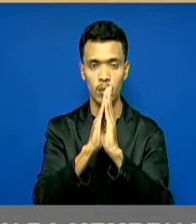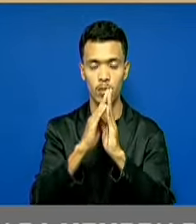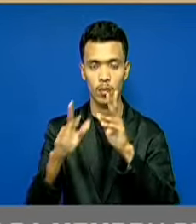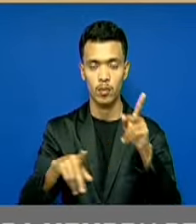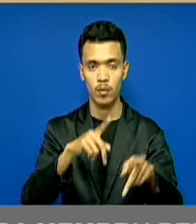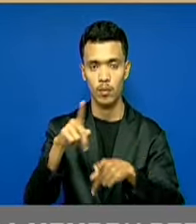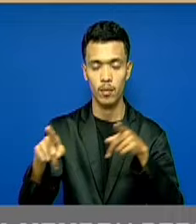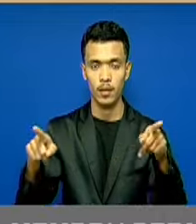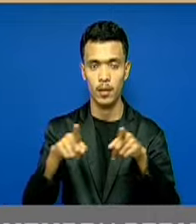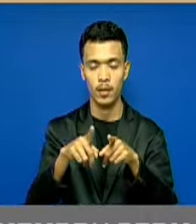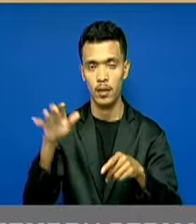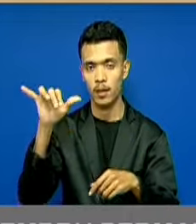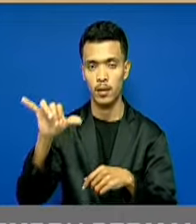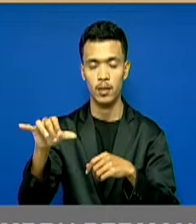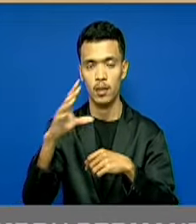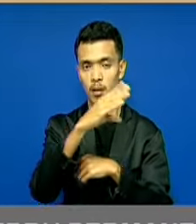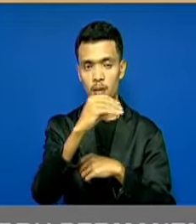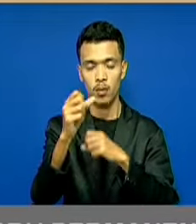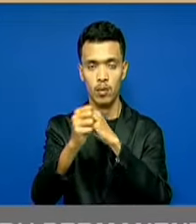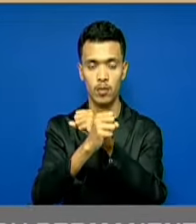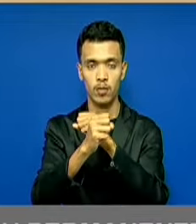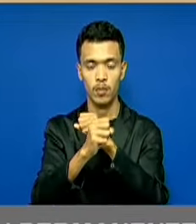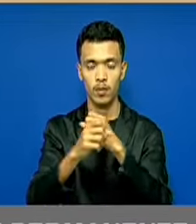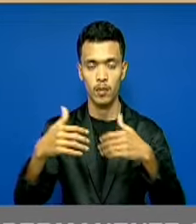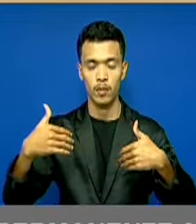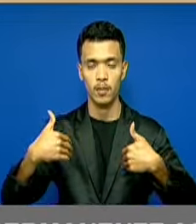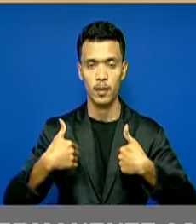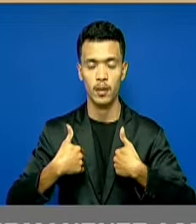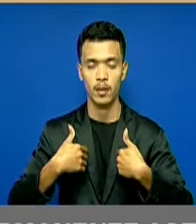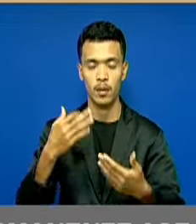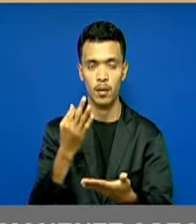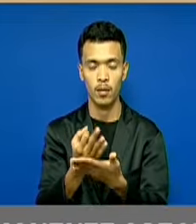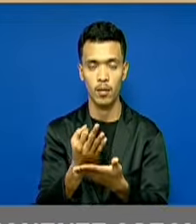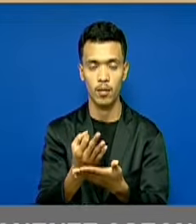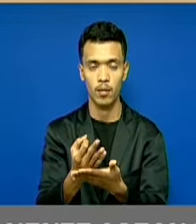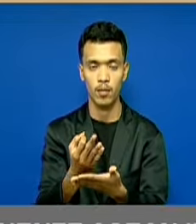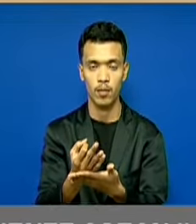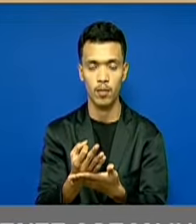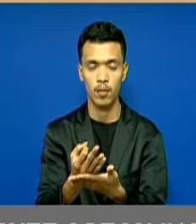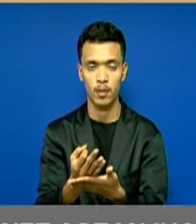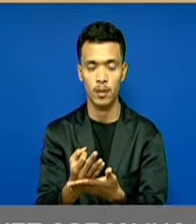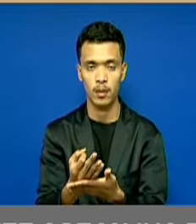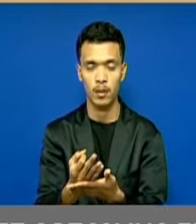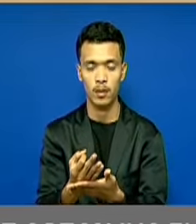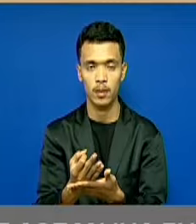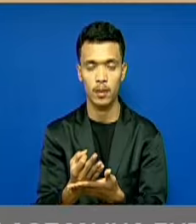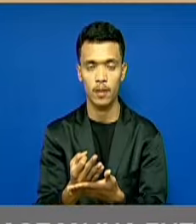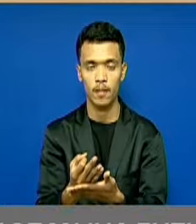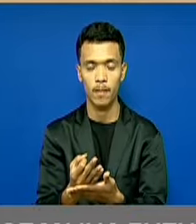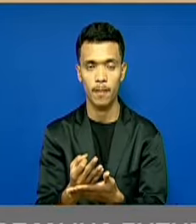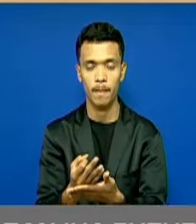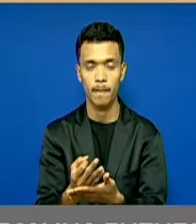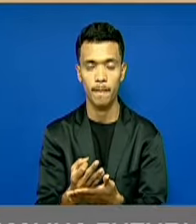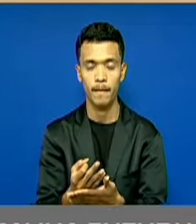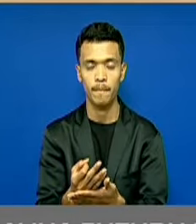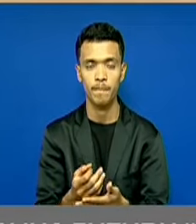mos suspeito sira balu nebe ma ia indicação ruma kata iha ligação ho osang no montant se